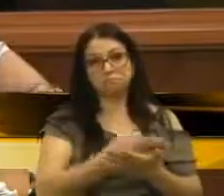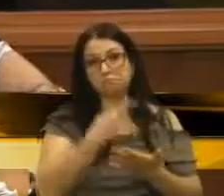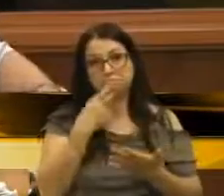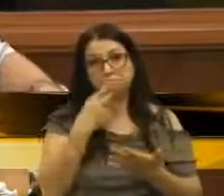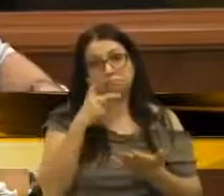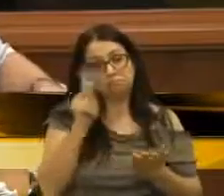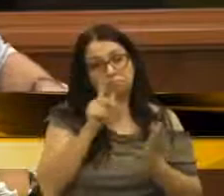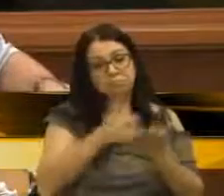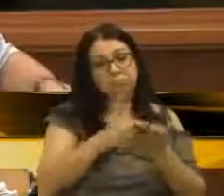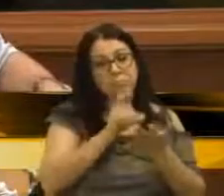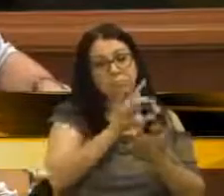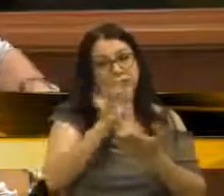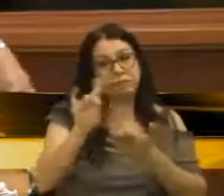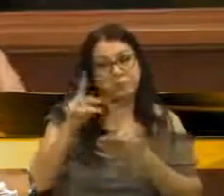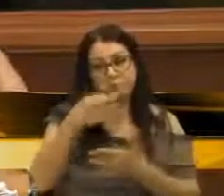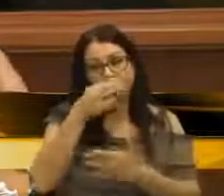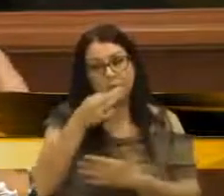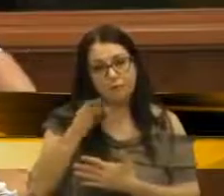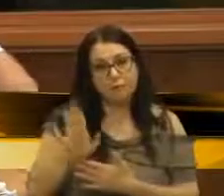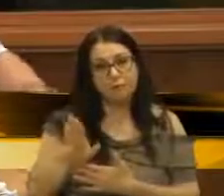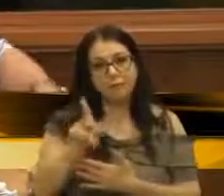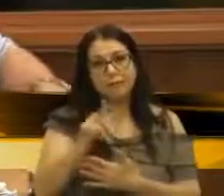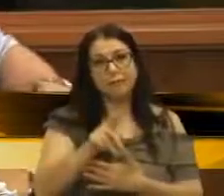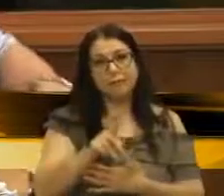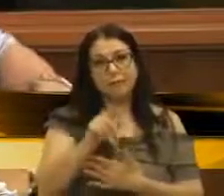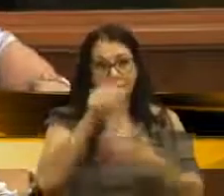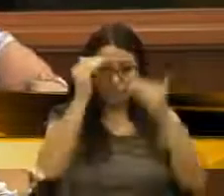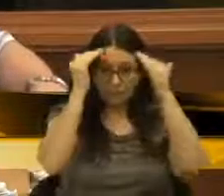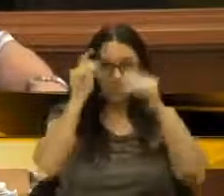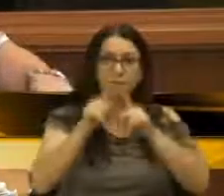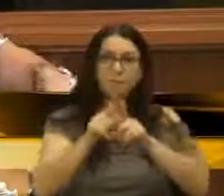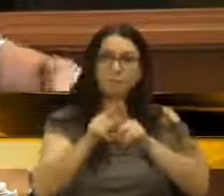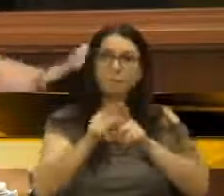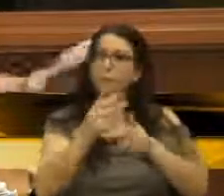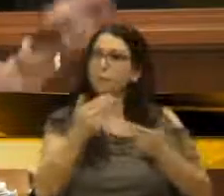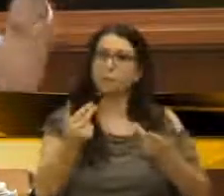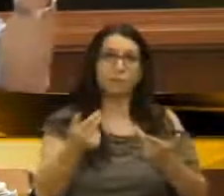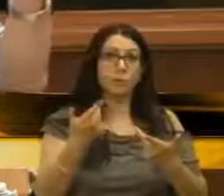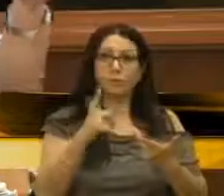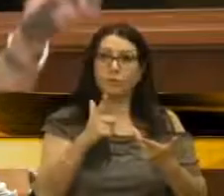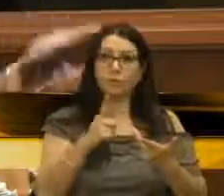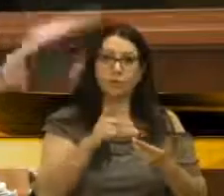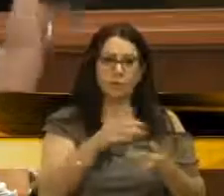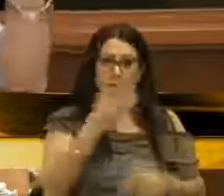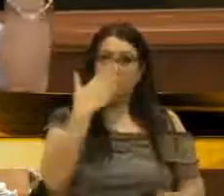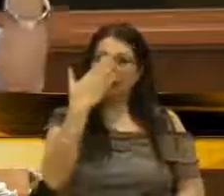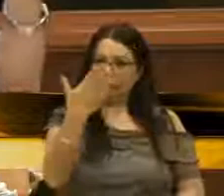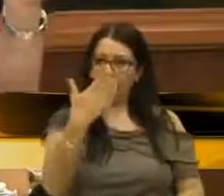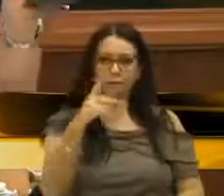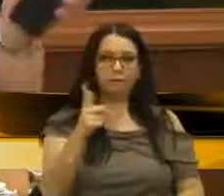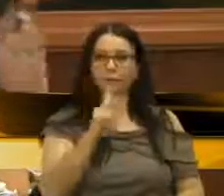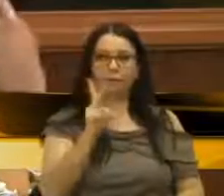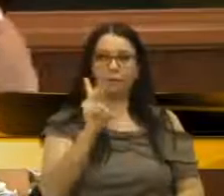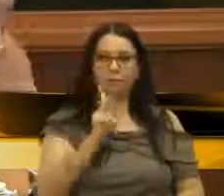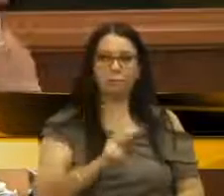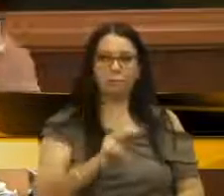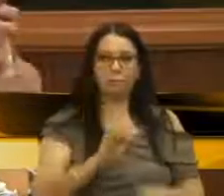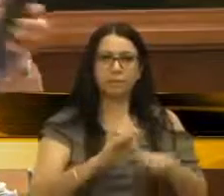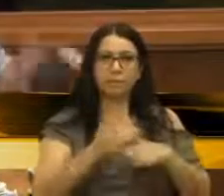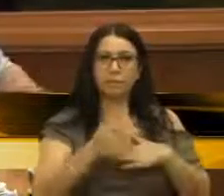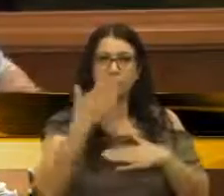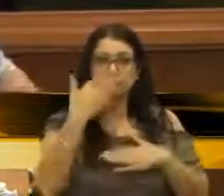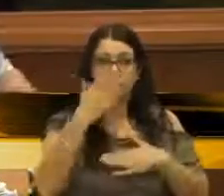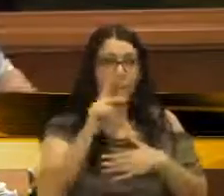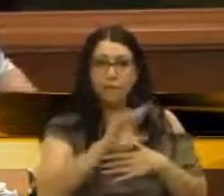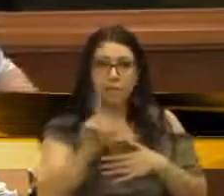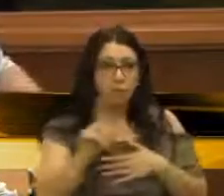são pagos não porque cada pessoa tem a sua opinião e ali tem que respeitar mas tem certas coisas que não dá a cara a cara não vê por aqui tem várias pessoas cara a cara